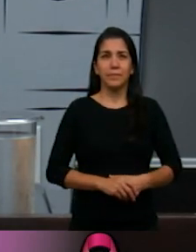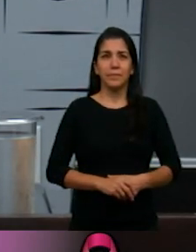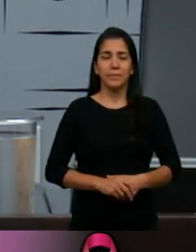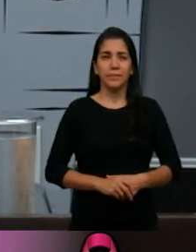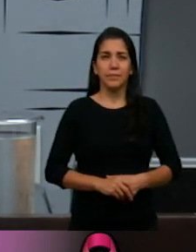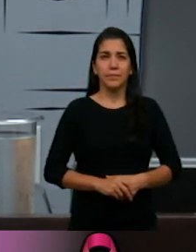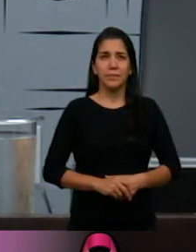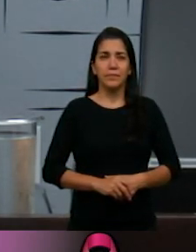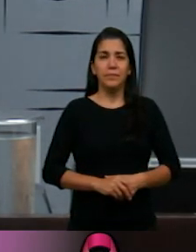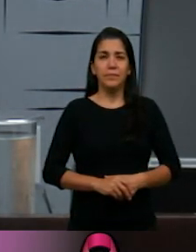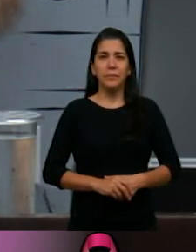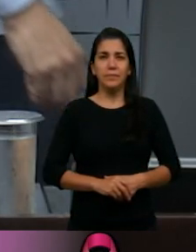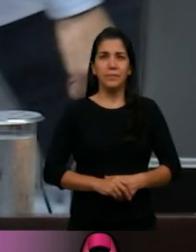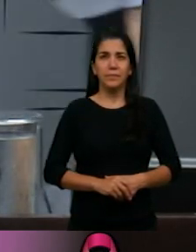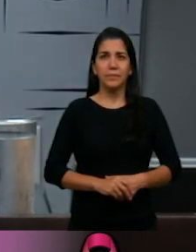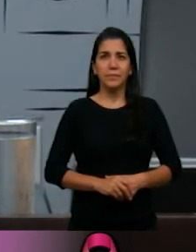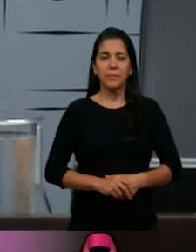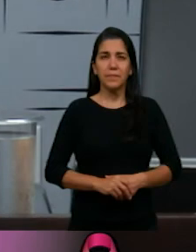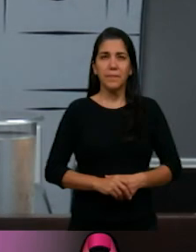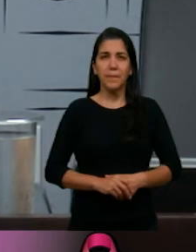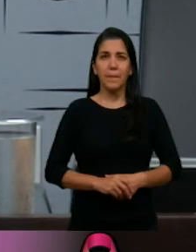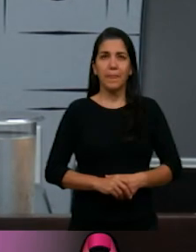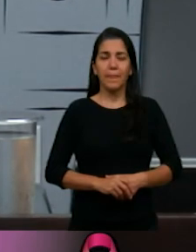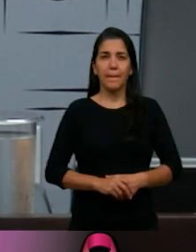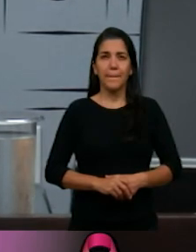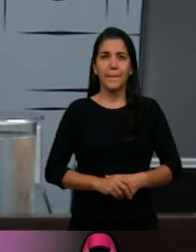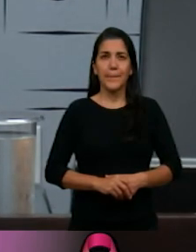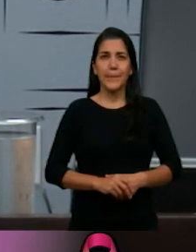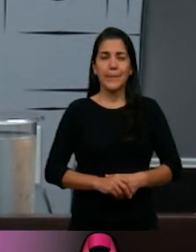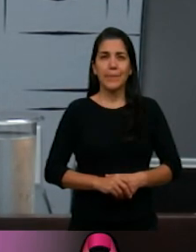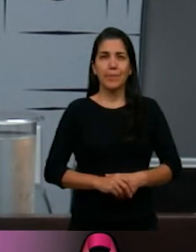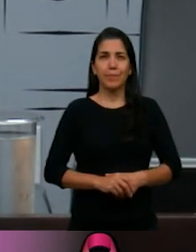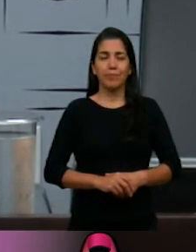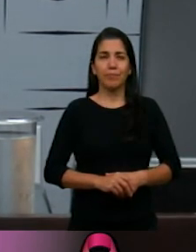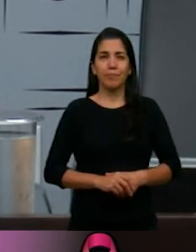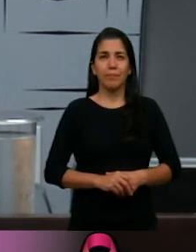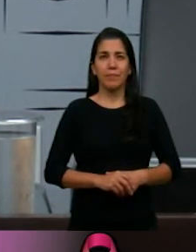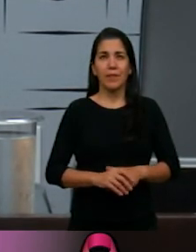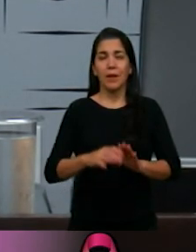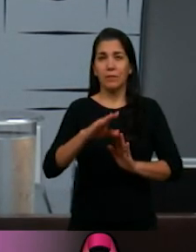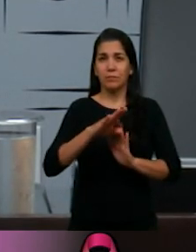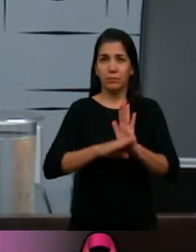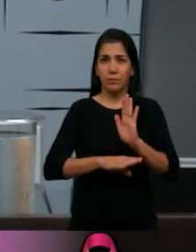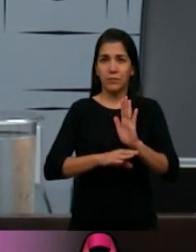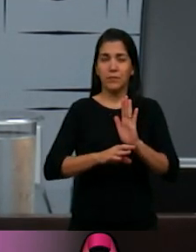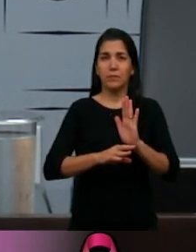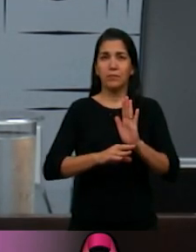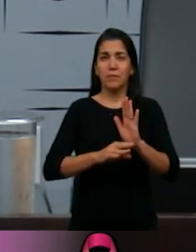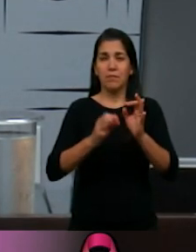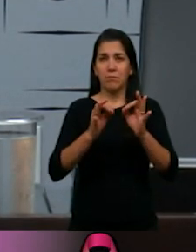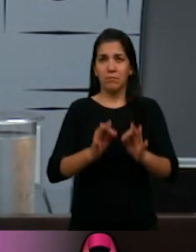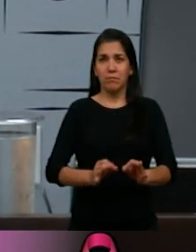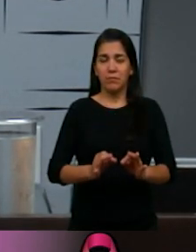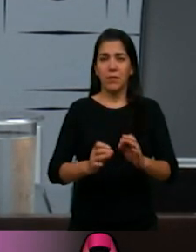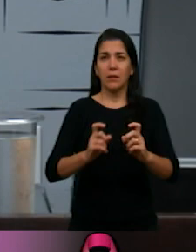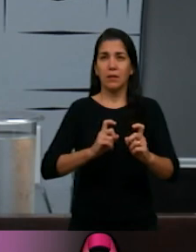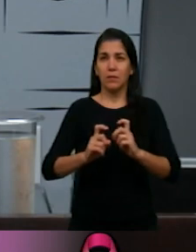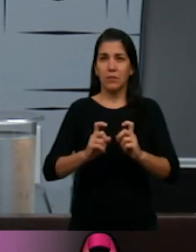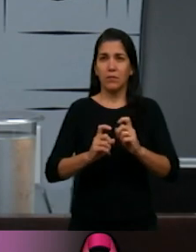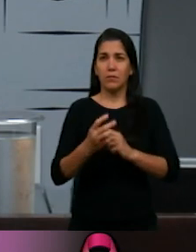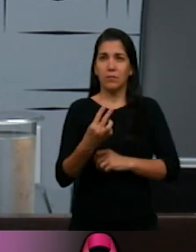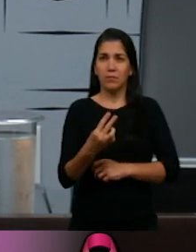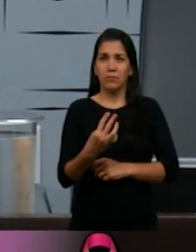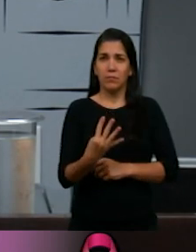sistema eletrônico de votação. Preenchidos os requisitos formais, iniciamos os trabalhos da